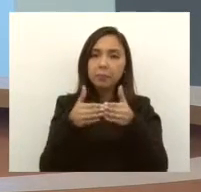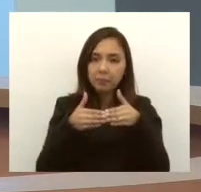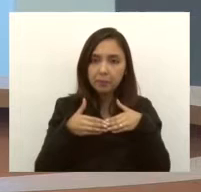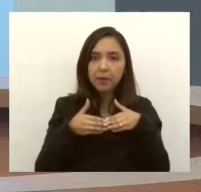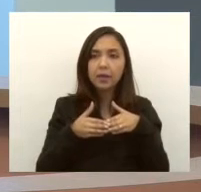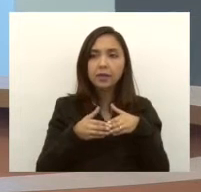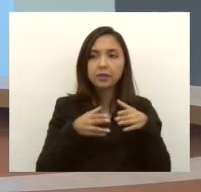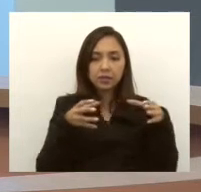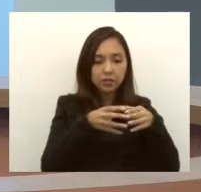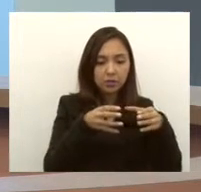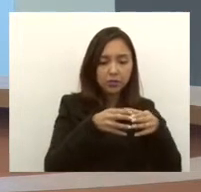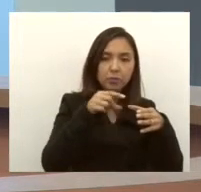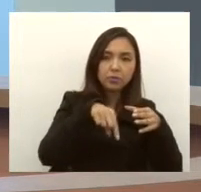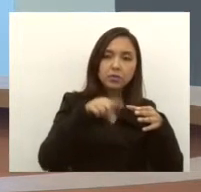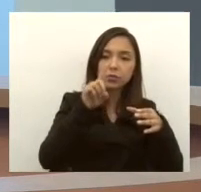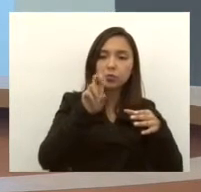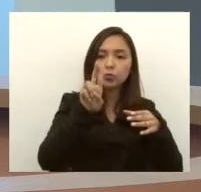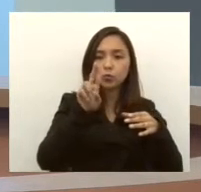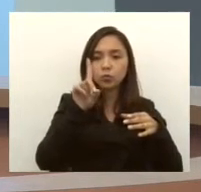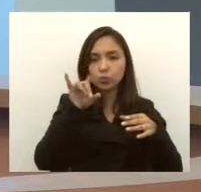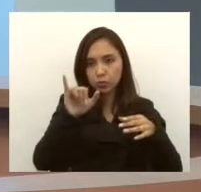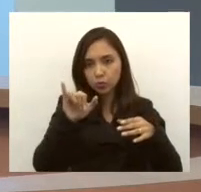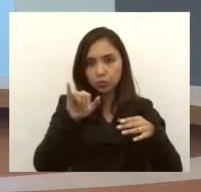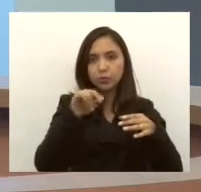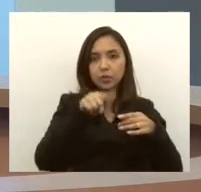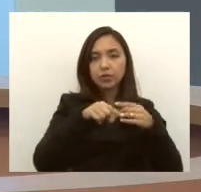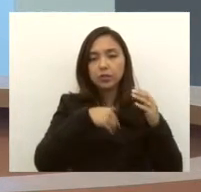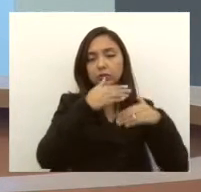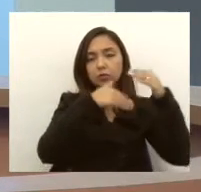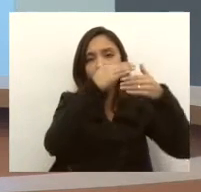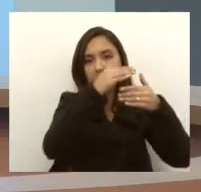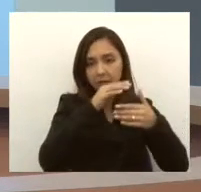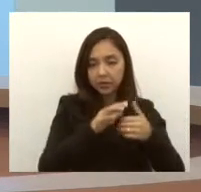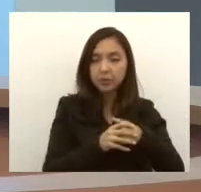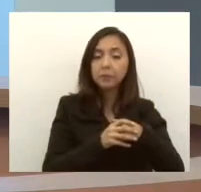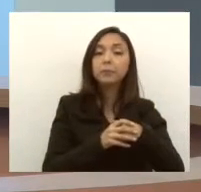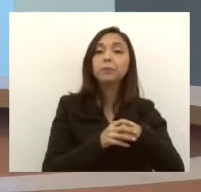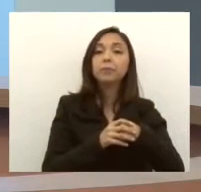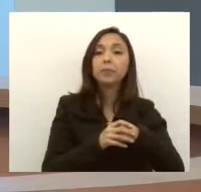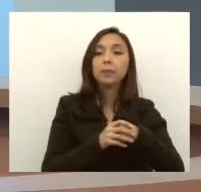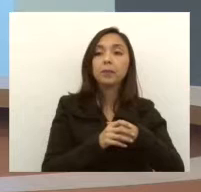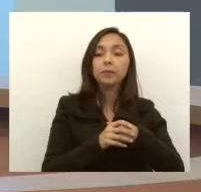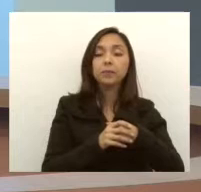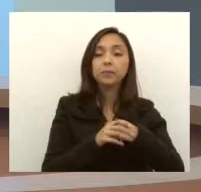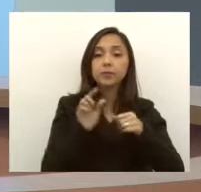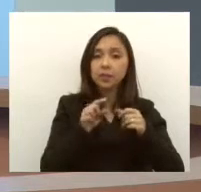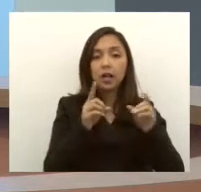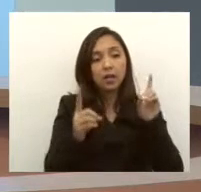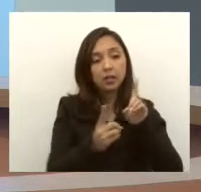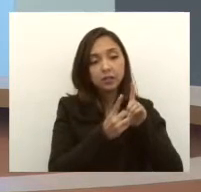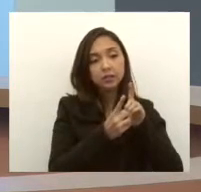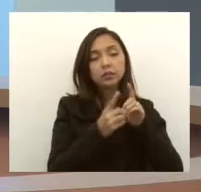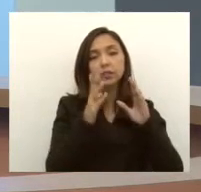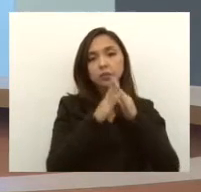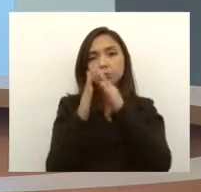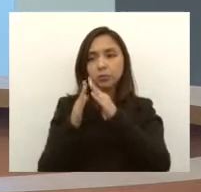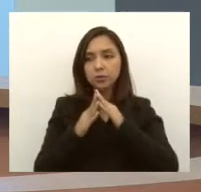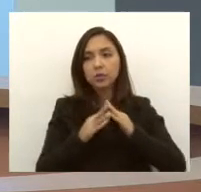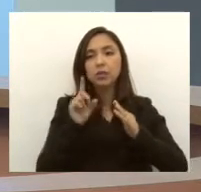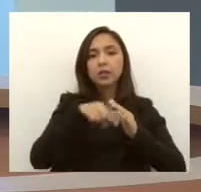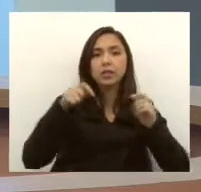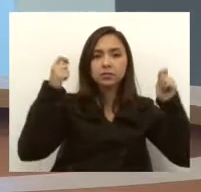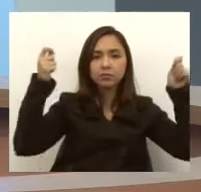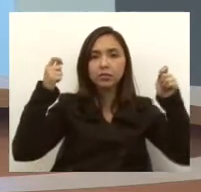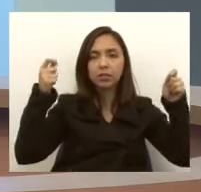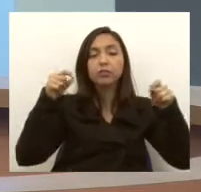à comissão da casa, à DUDE, desenvolvimento urbano aqui da casa, que atenda esses moradores, se eles estão aqui para